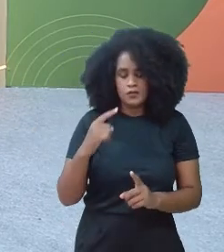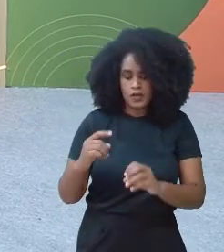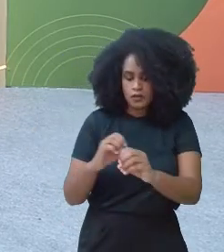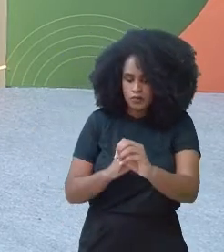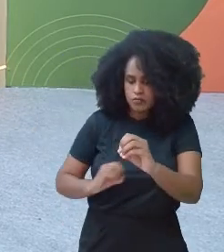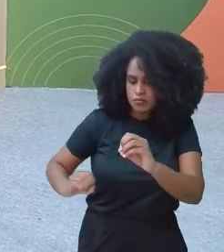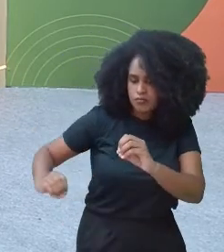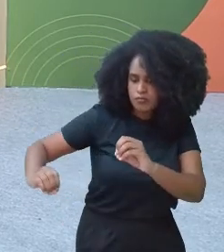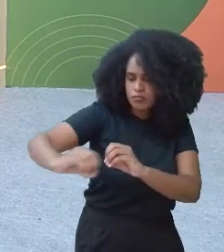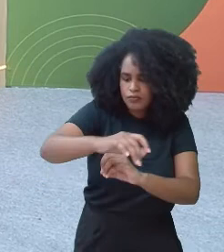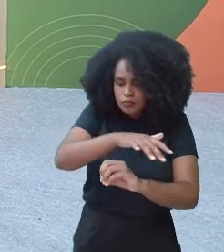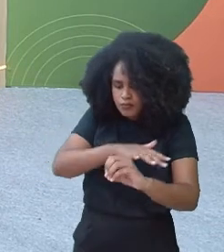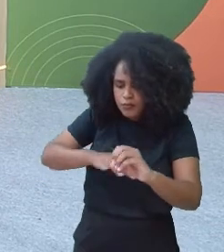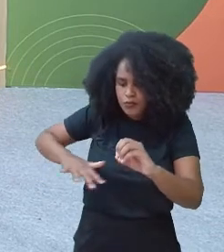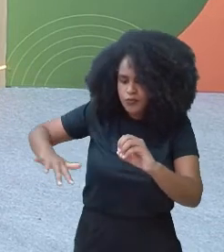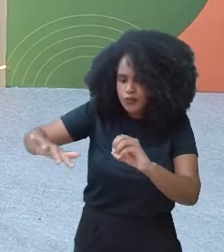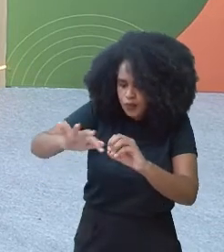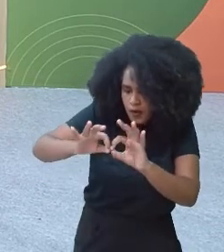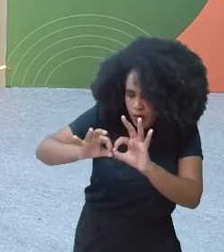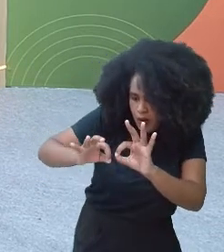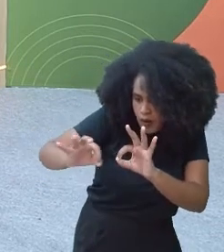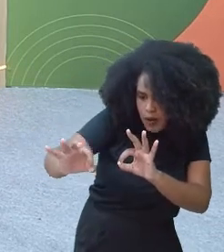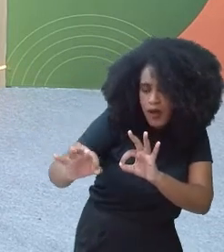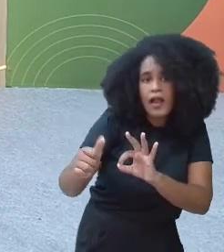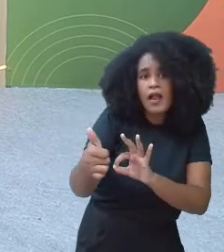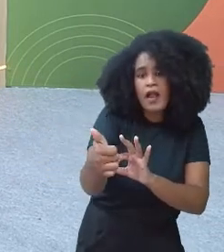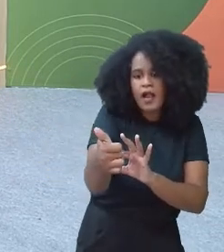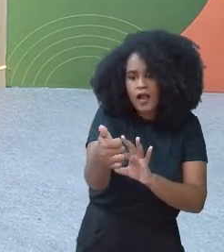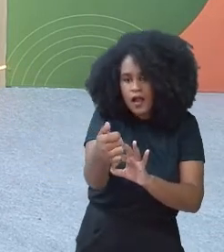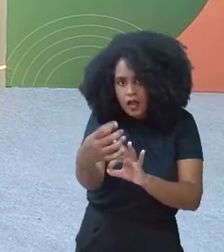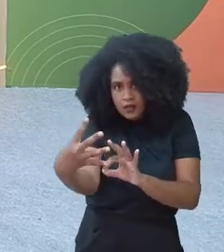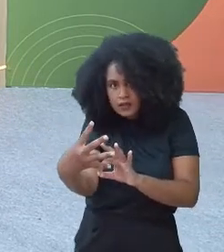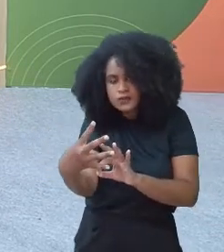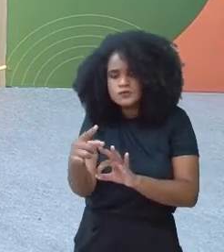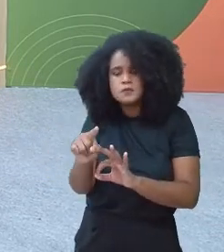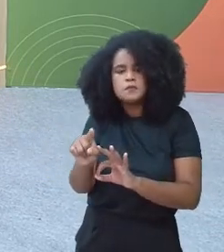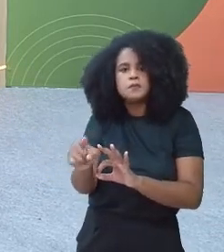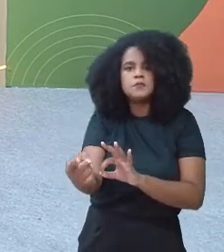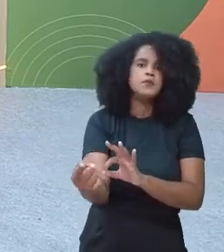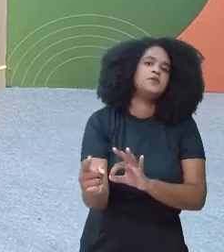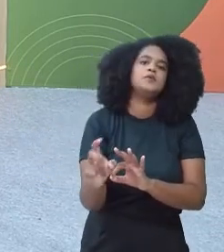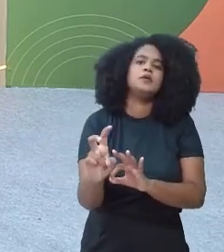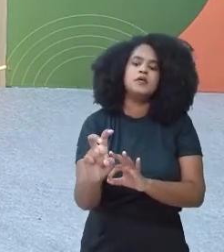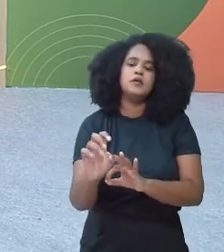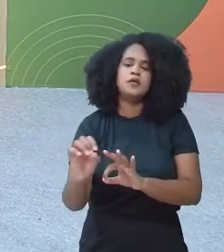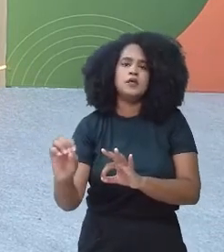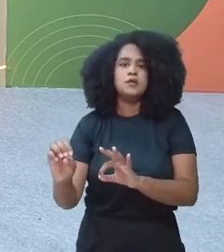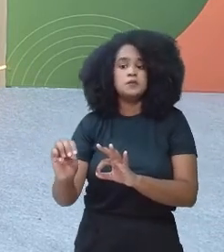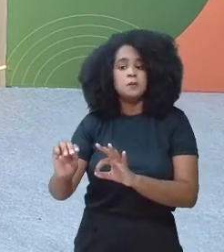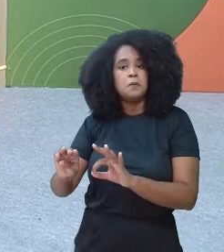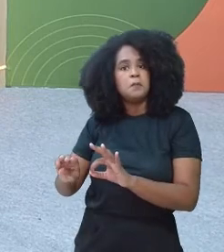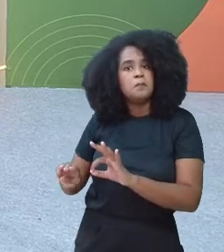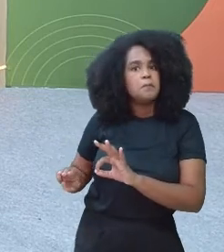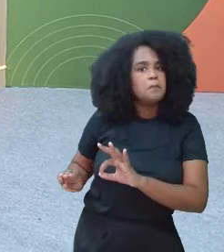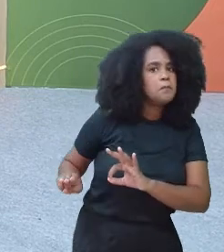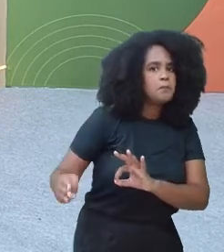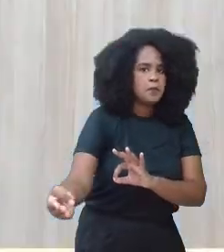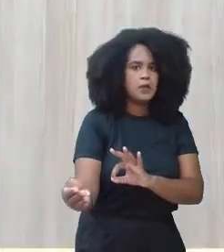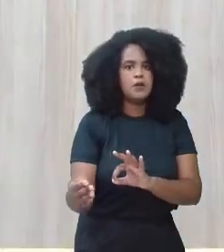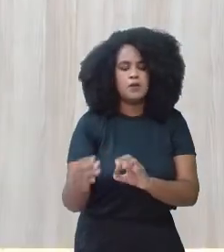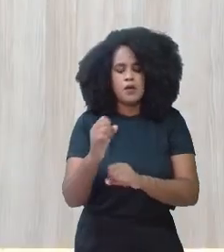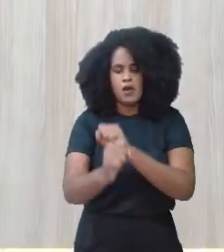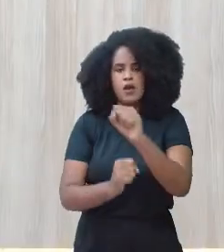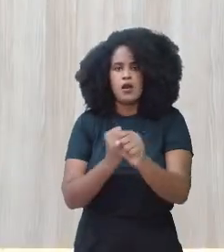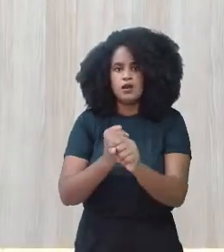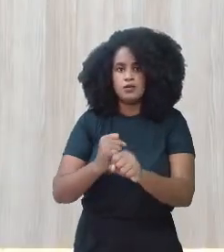universo observável, são de 14.500 milhões de anos-luz. Então, bota a distância aí, tá bom? Então, eu espero